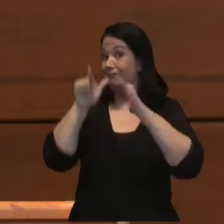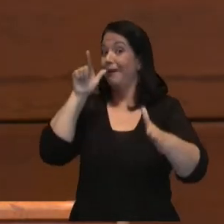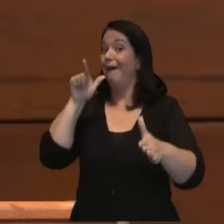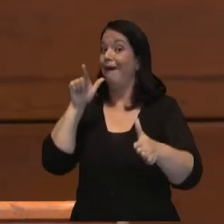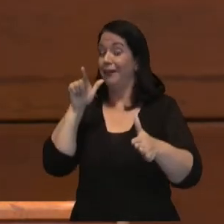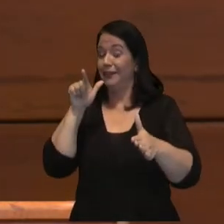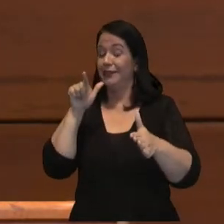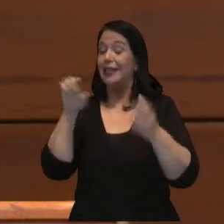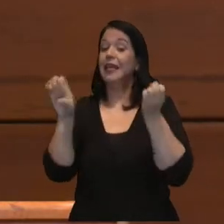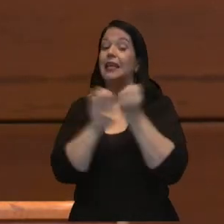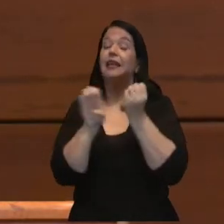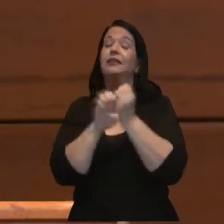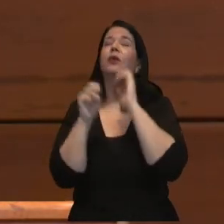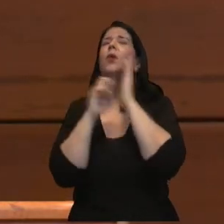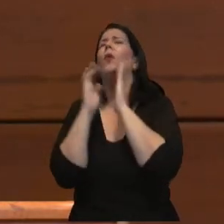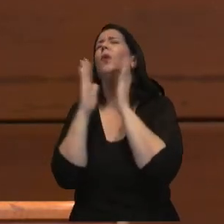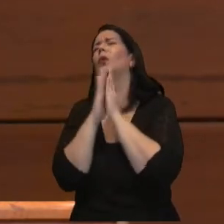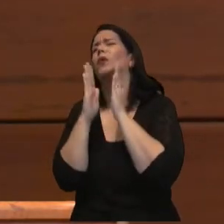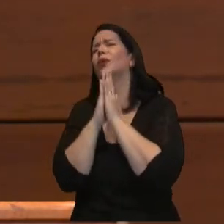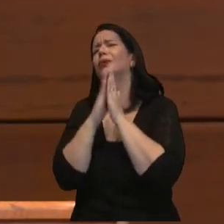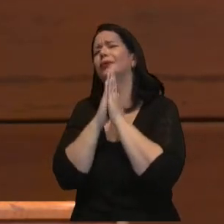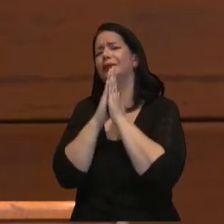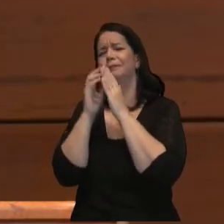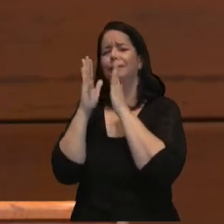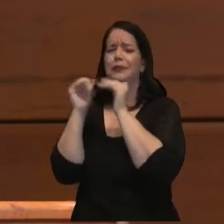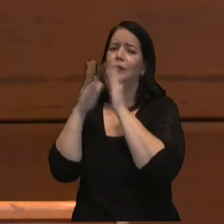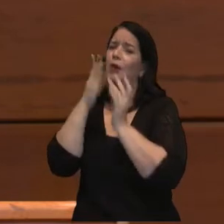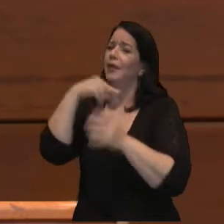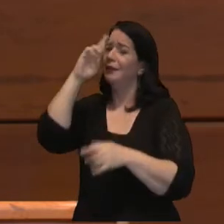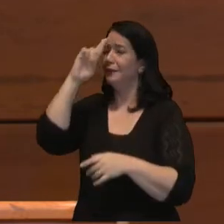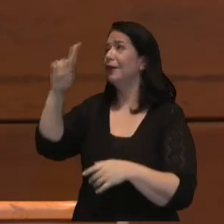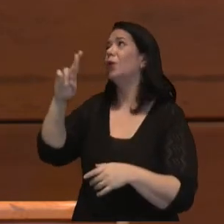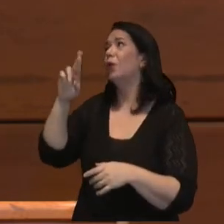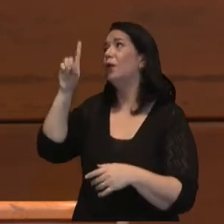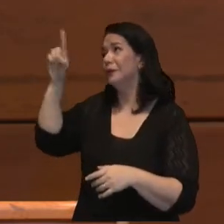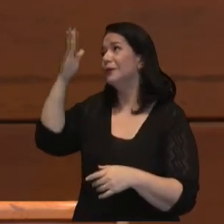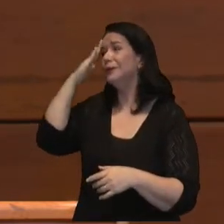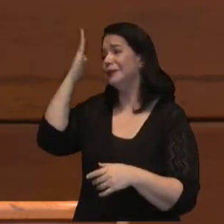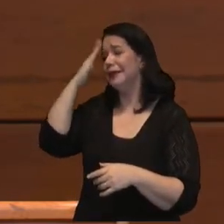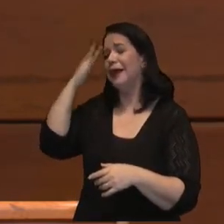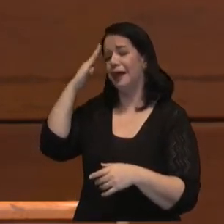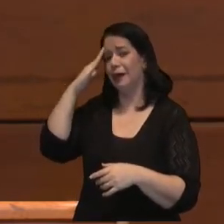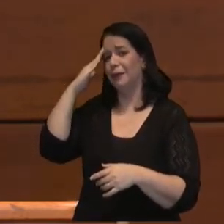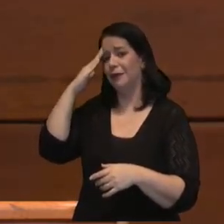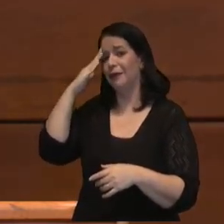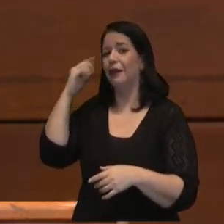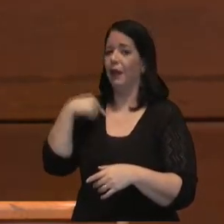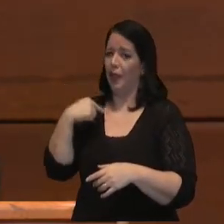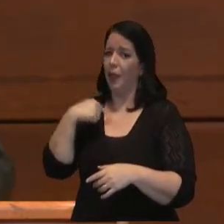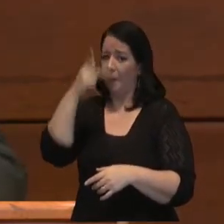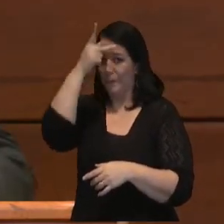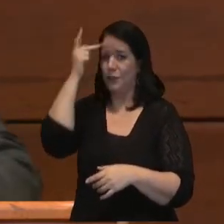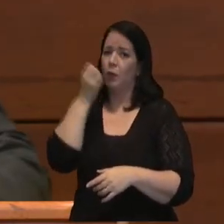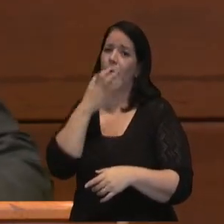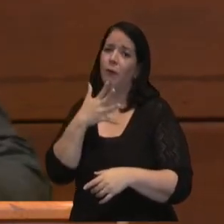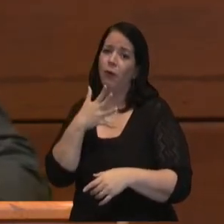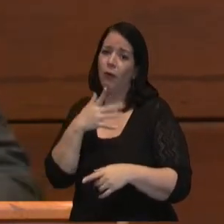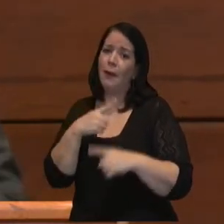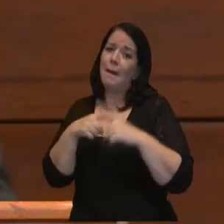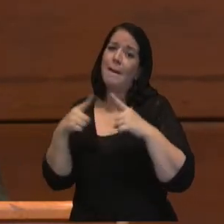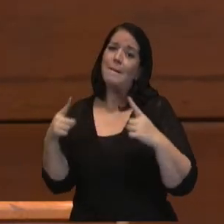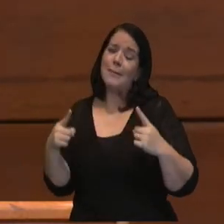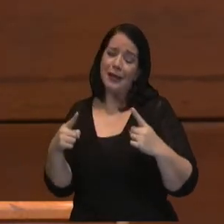o Senhor sabe que eu sou do bem, Senhor, esses homens querem guerra comigo, então eu te peço agora, em nome de Jesus, segue esse exército dos sírios